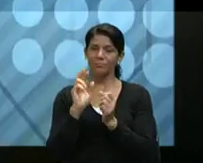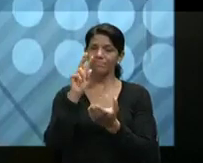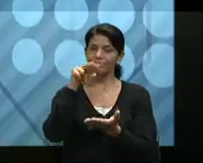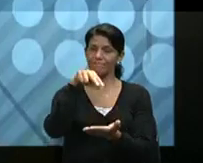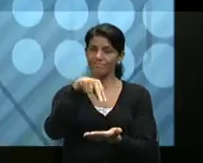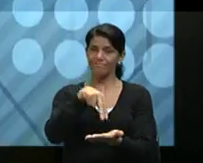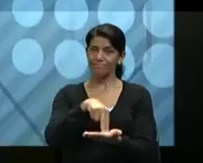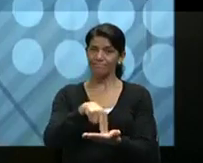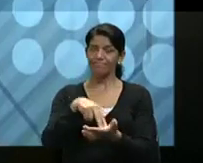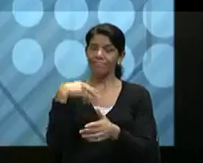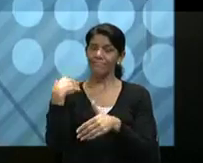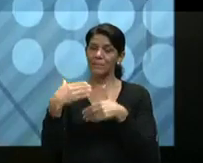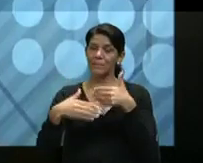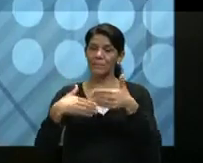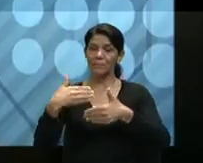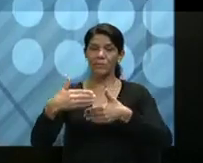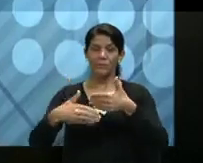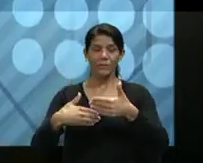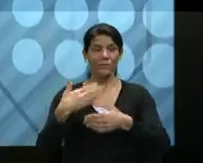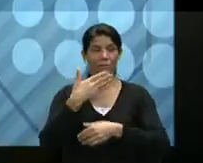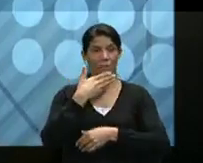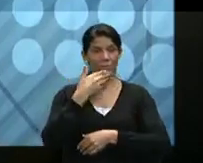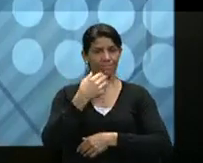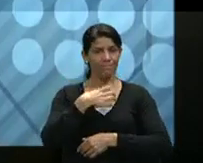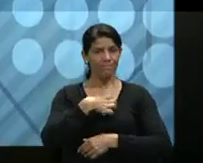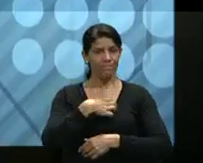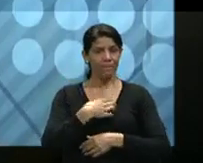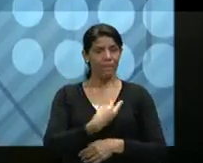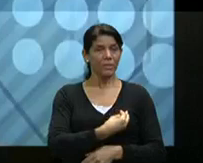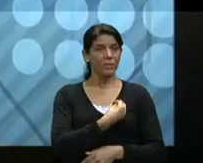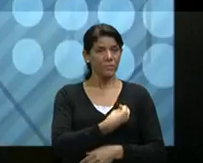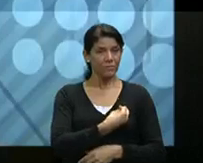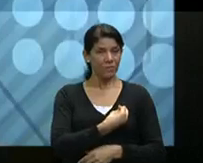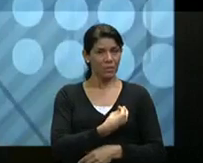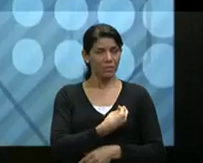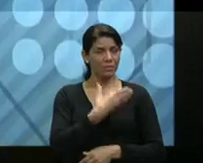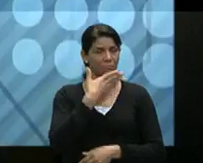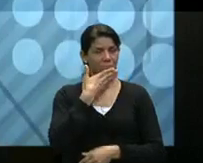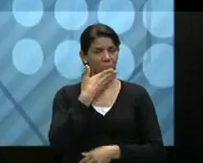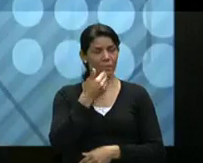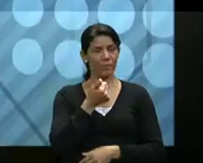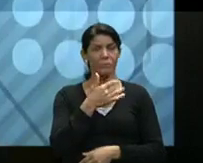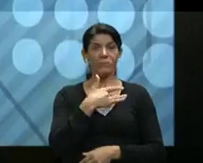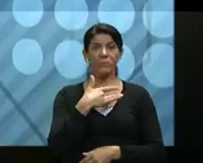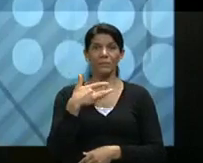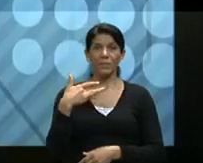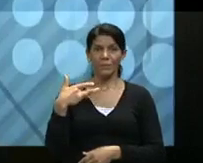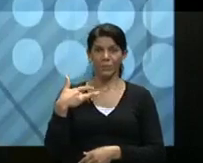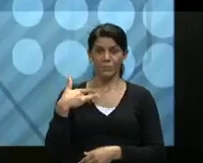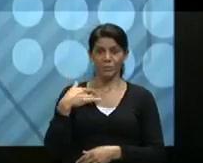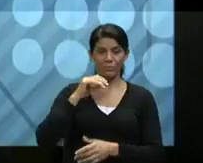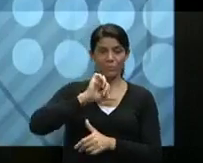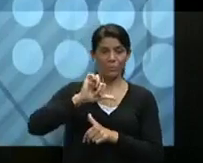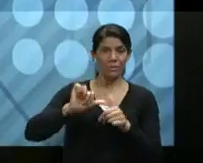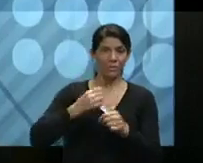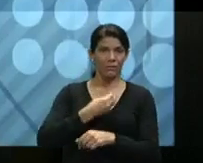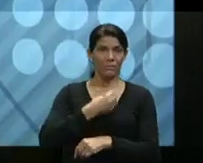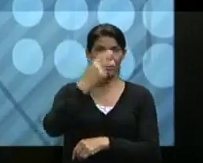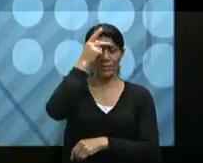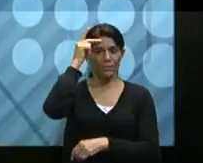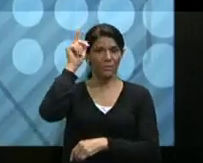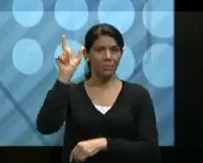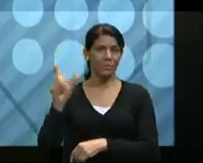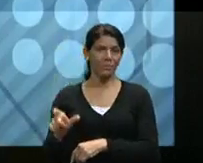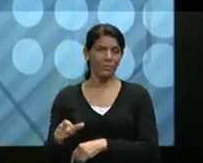atuar desenvolvendo melhores condições de vida, melhorando os fatores de saúde, tornando a vida dessas